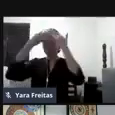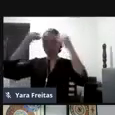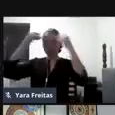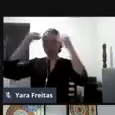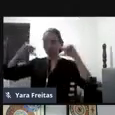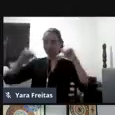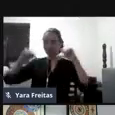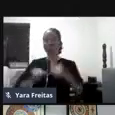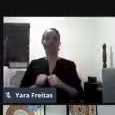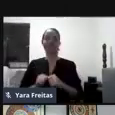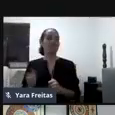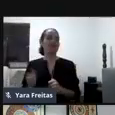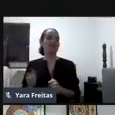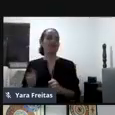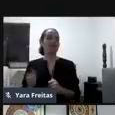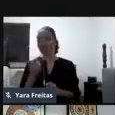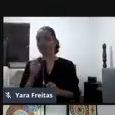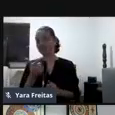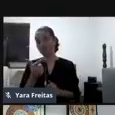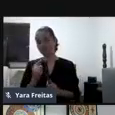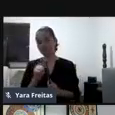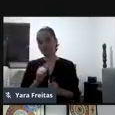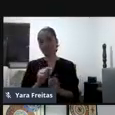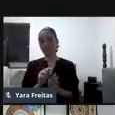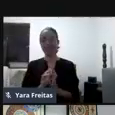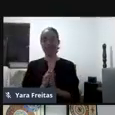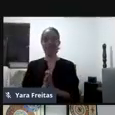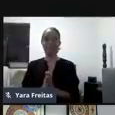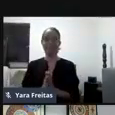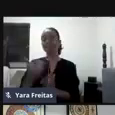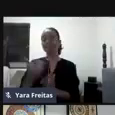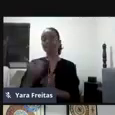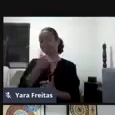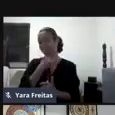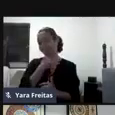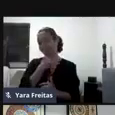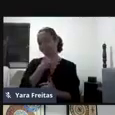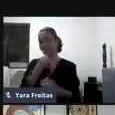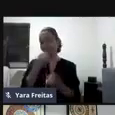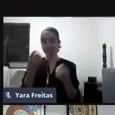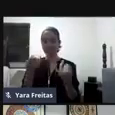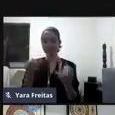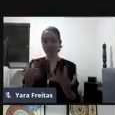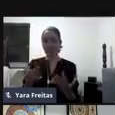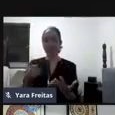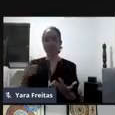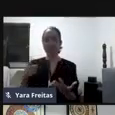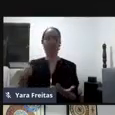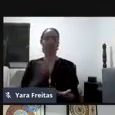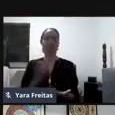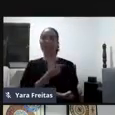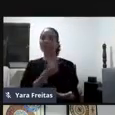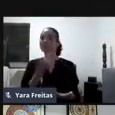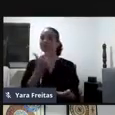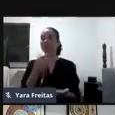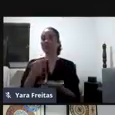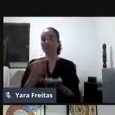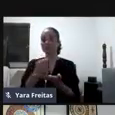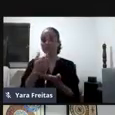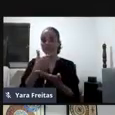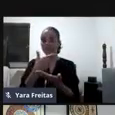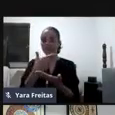Não tem, tá? Infelizmente, a gente não tem nenhuma medicação que